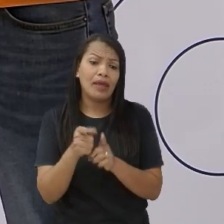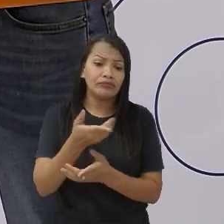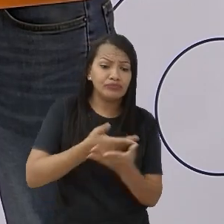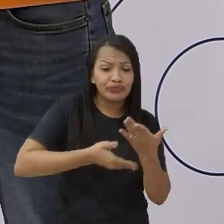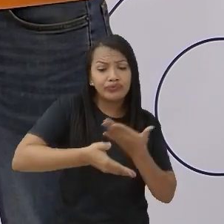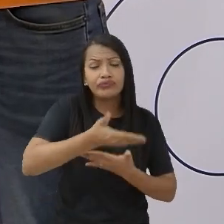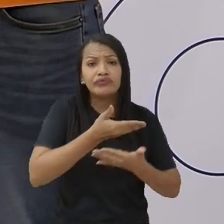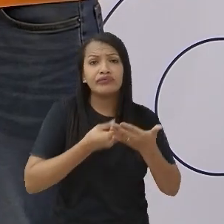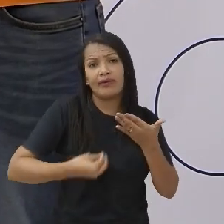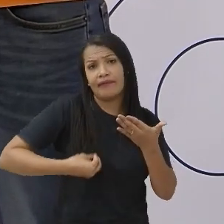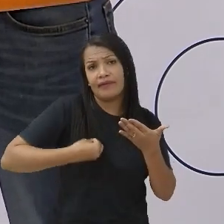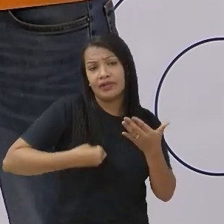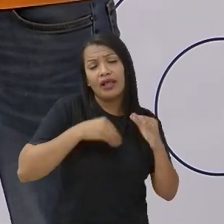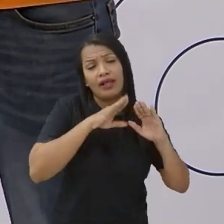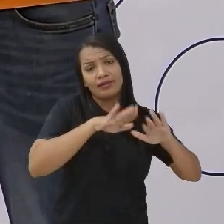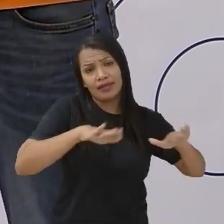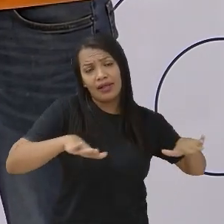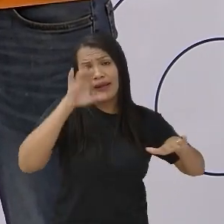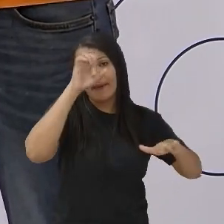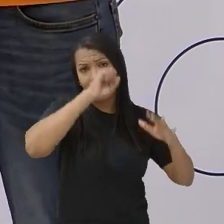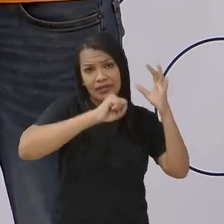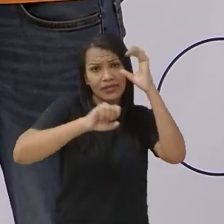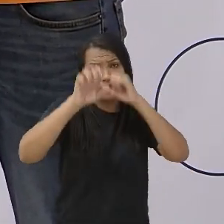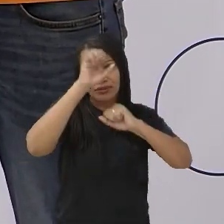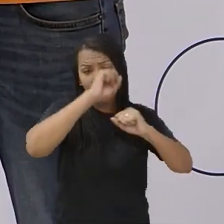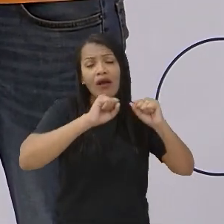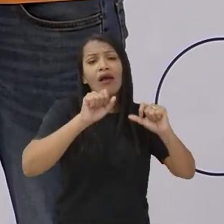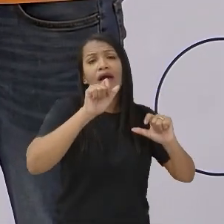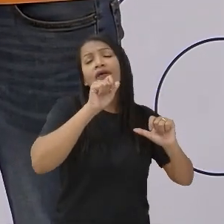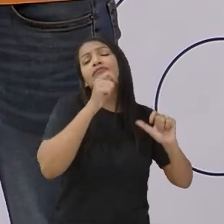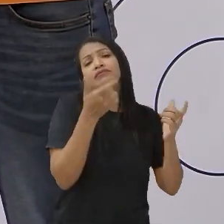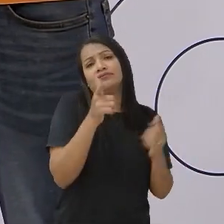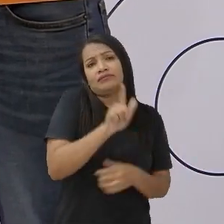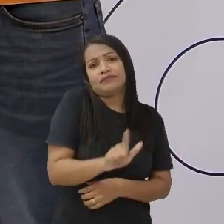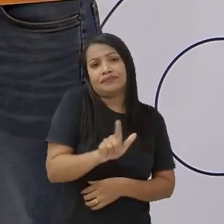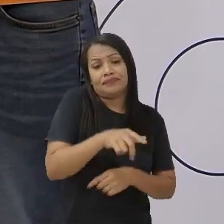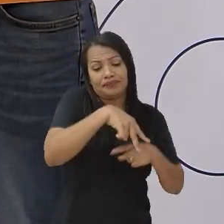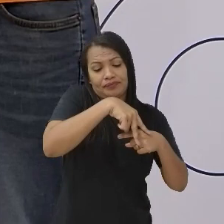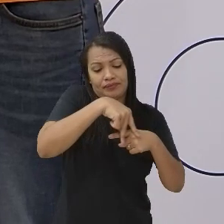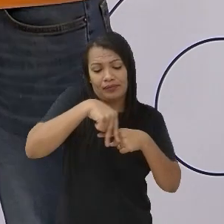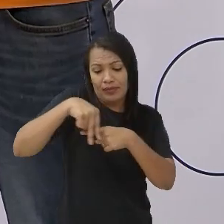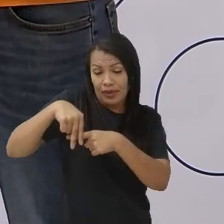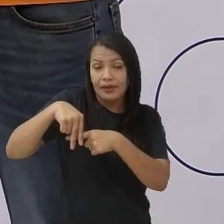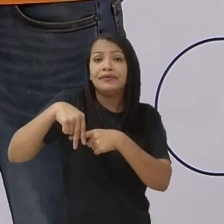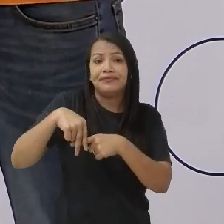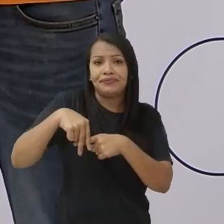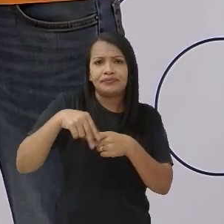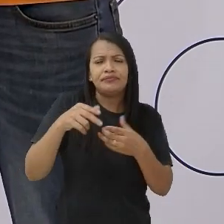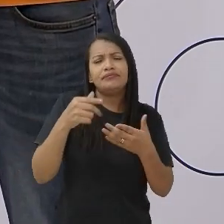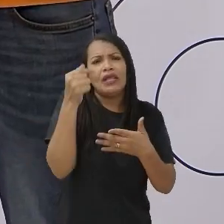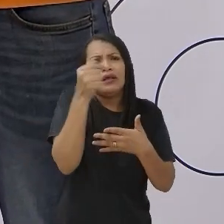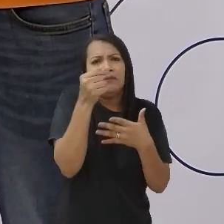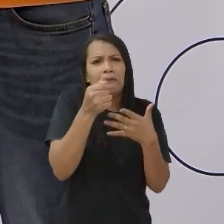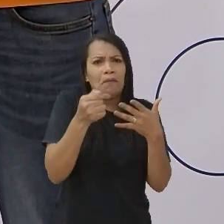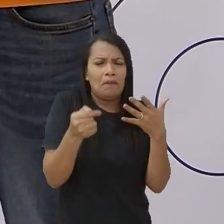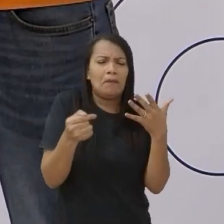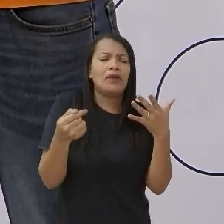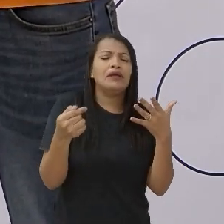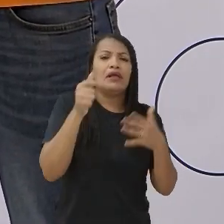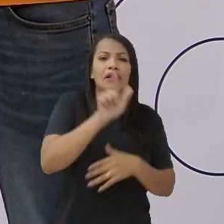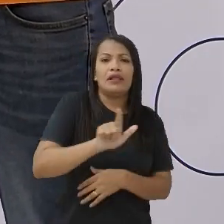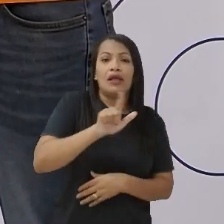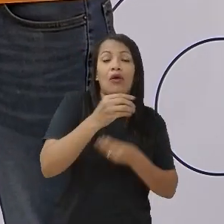vidas, as crianças também vão aprender sobre a literatura em si, nos aspectos literários, como é construída a